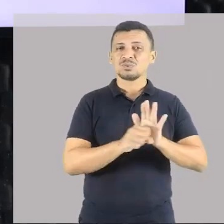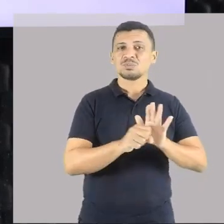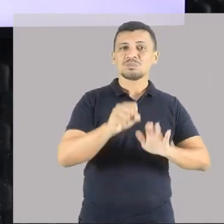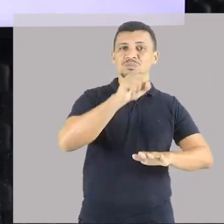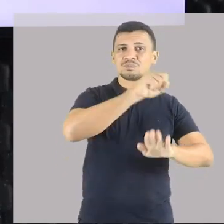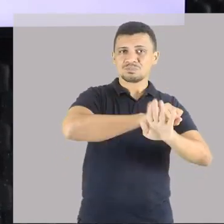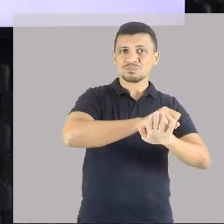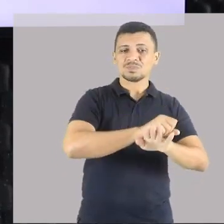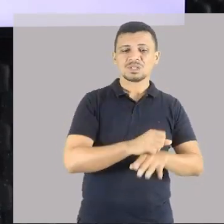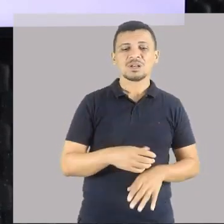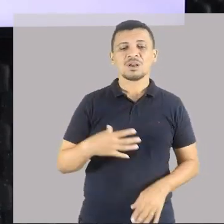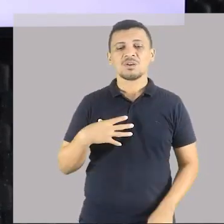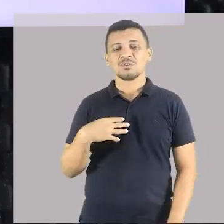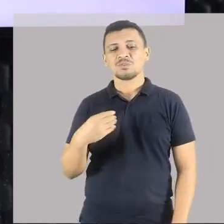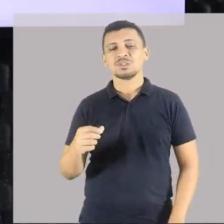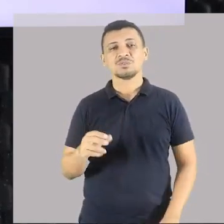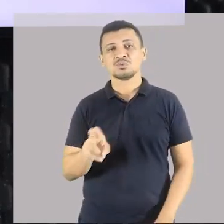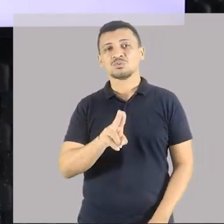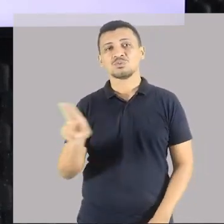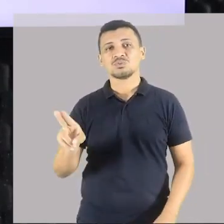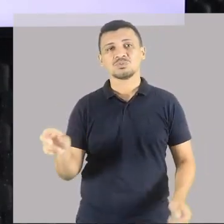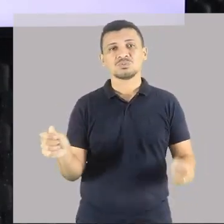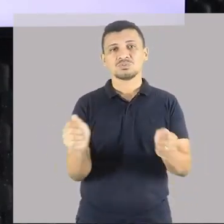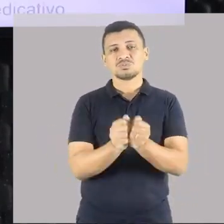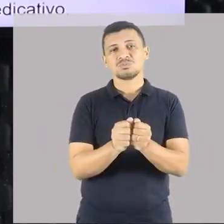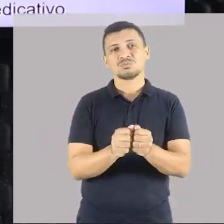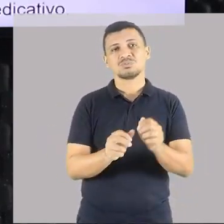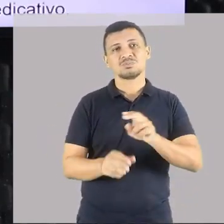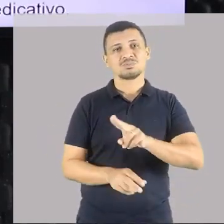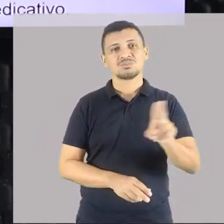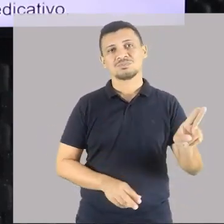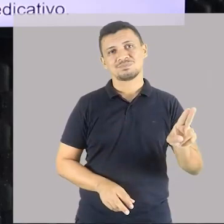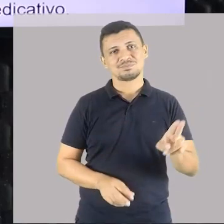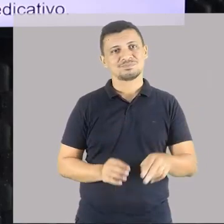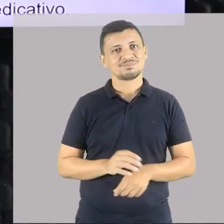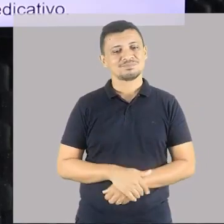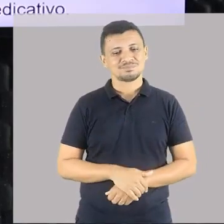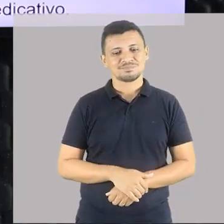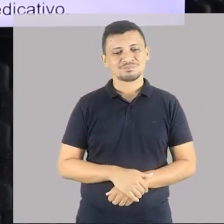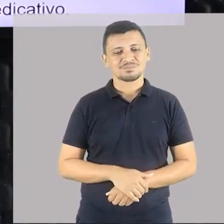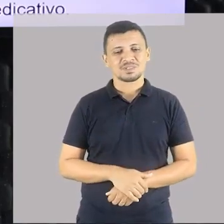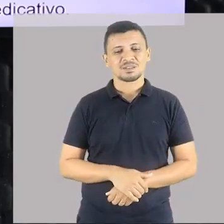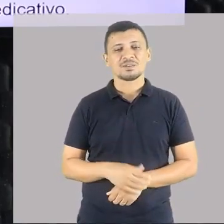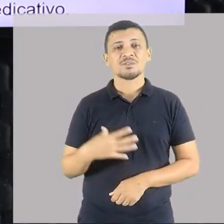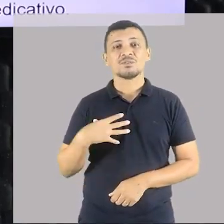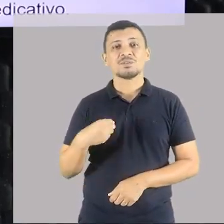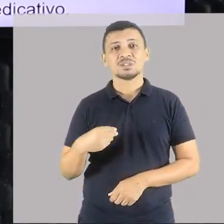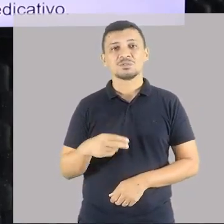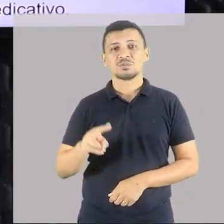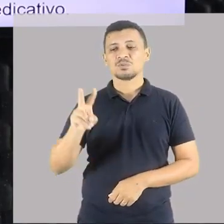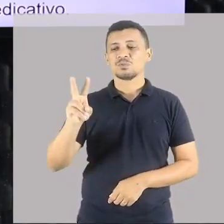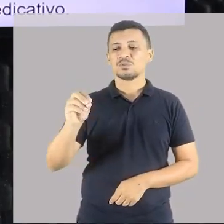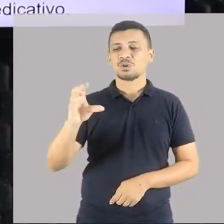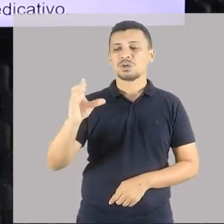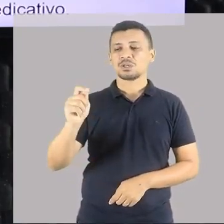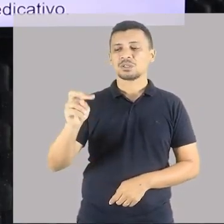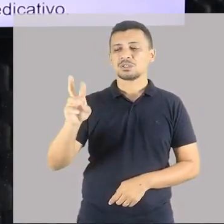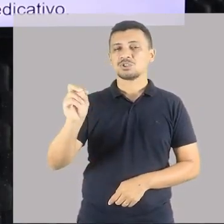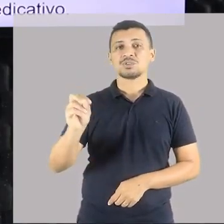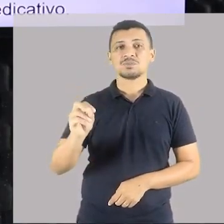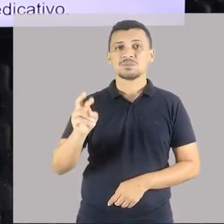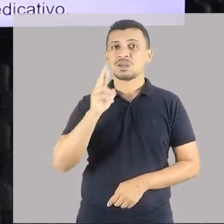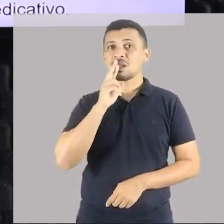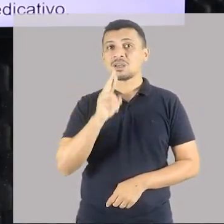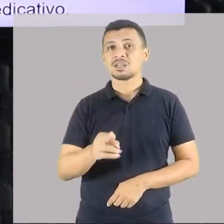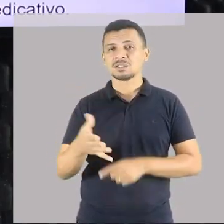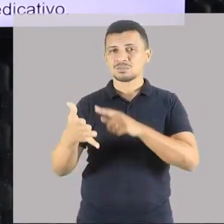ele coloca filho com valor de adjunta de nominal. E não é. Filho tem valor de vocativo. Então, nós teríamos aqui letra